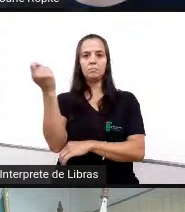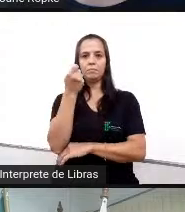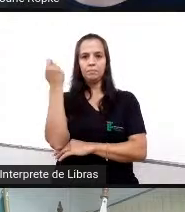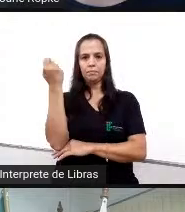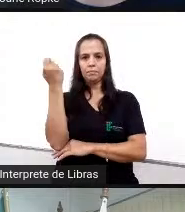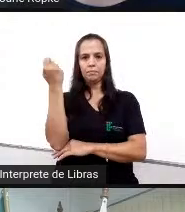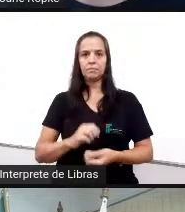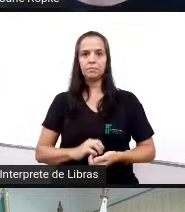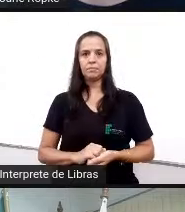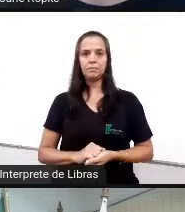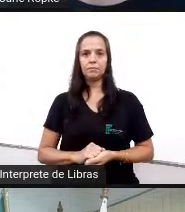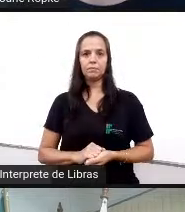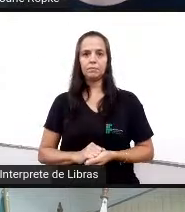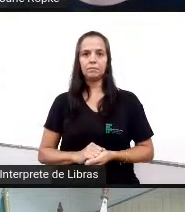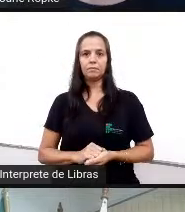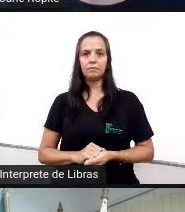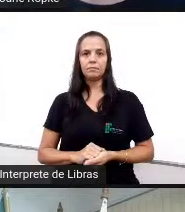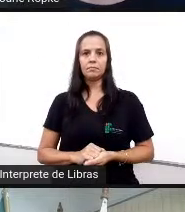Sul.